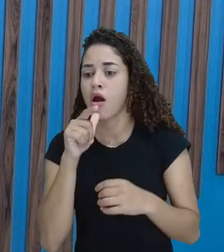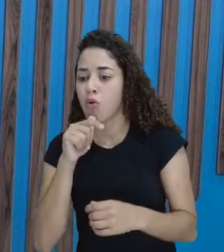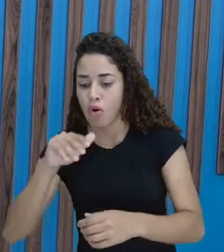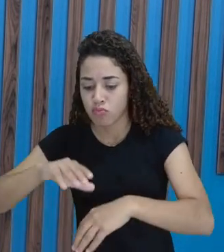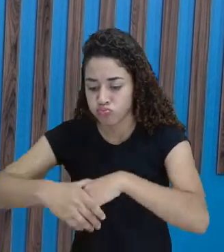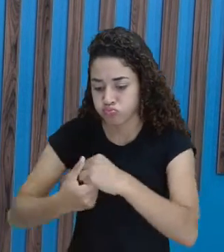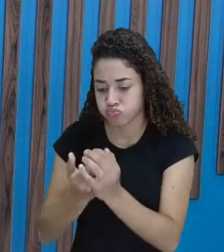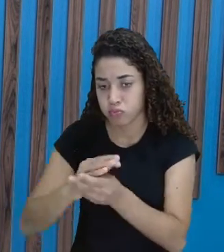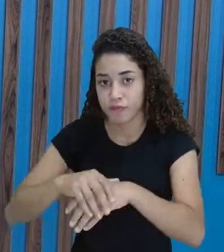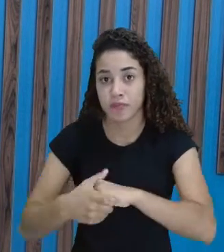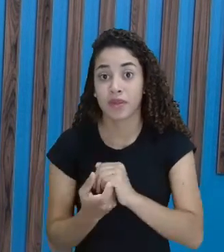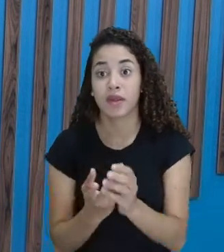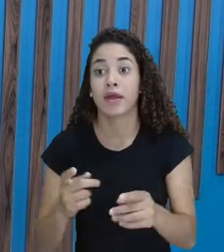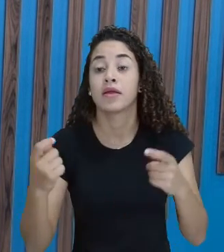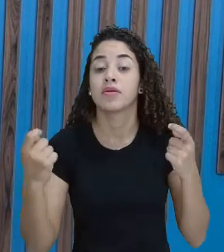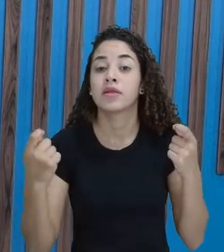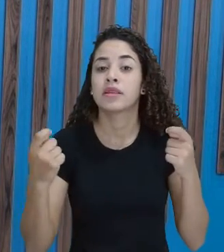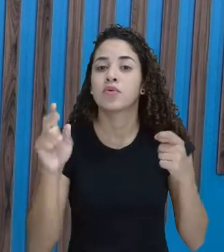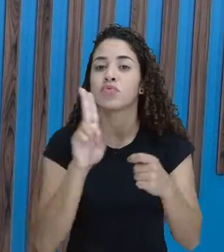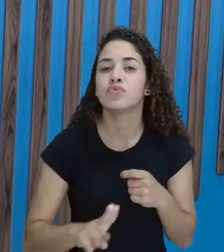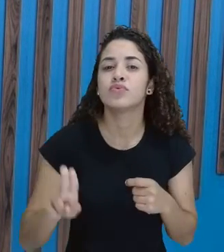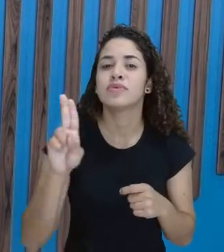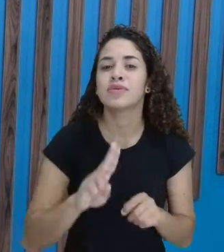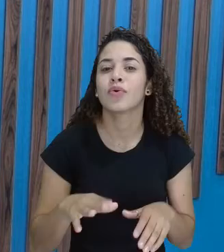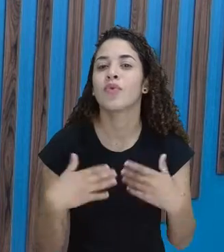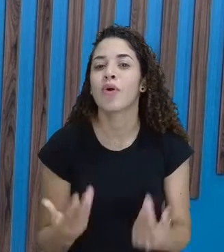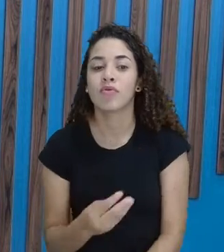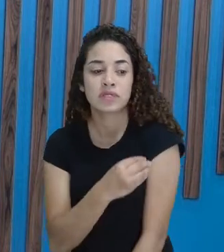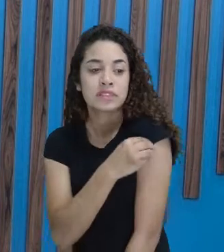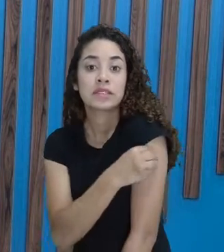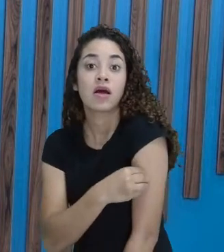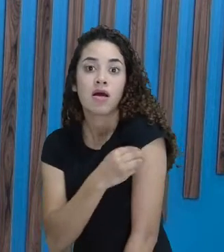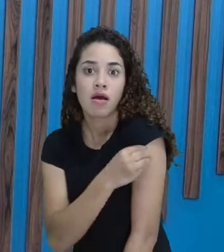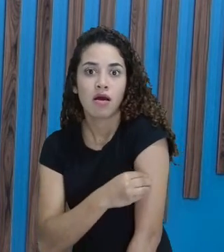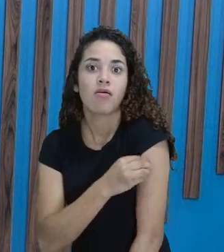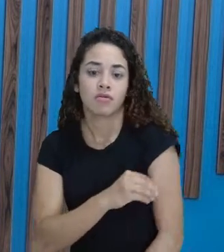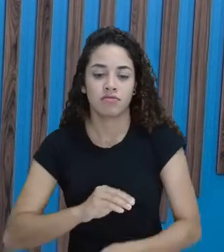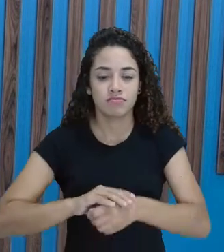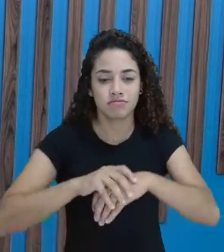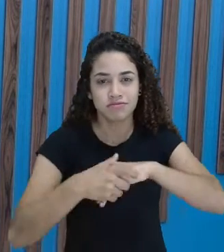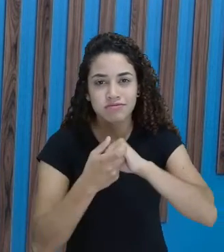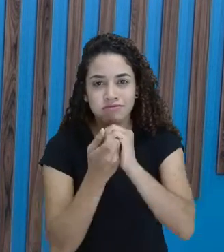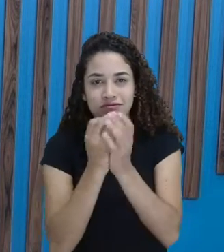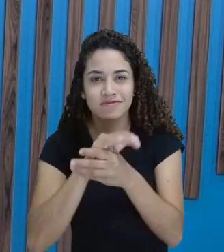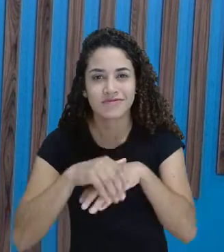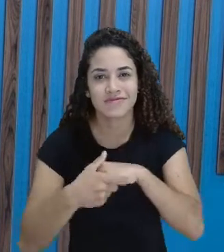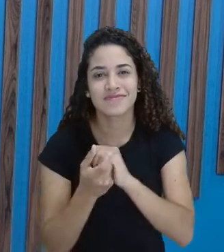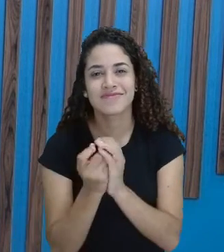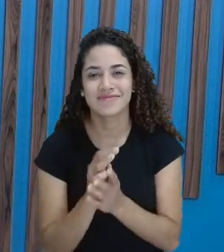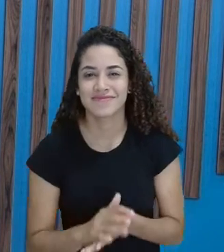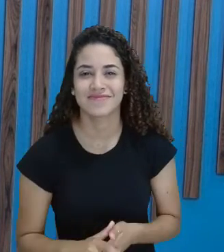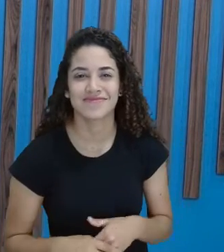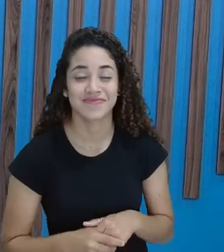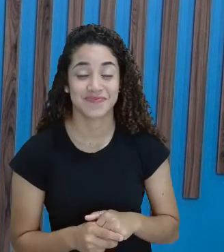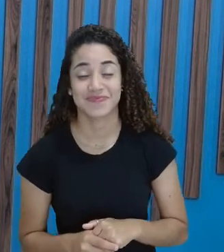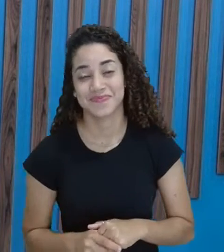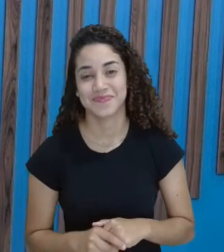gente tinha que usar nossa garrafinha com álcool sempre para poder estar higienizando nossas